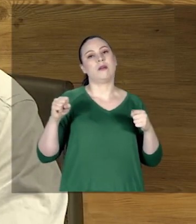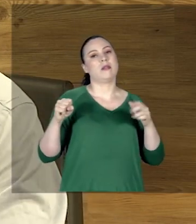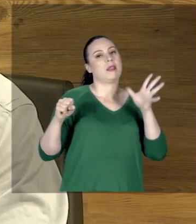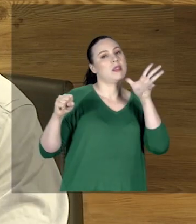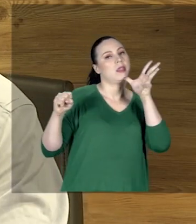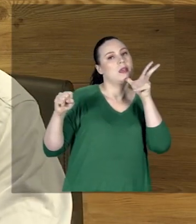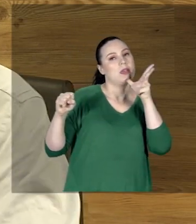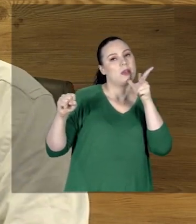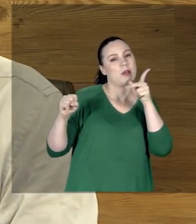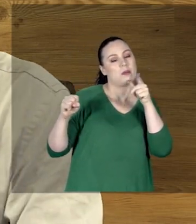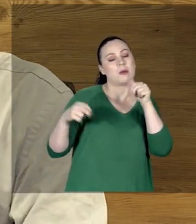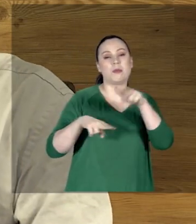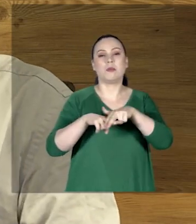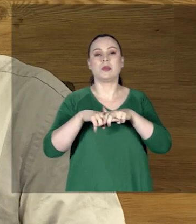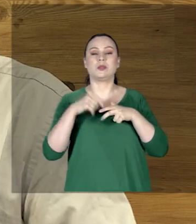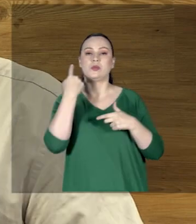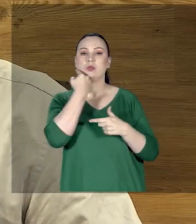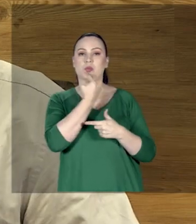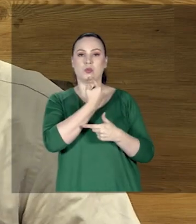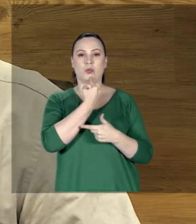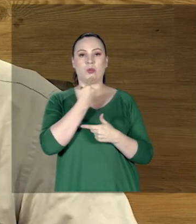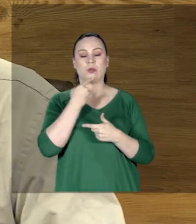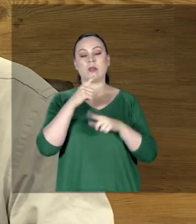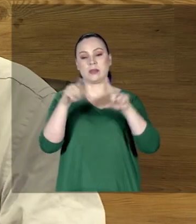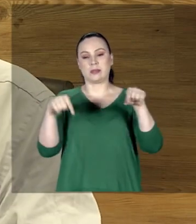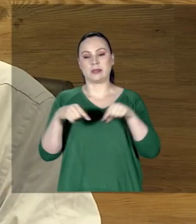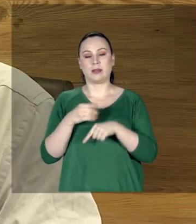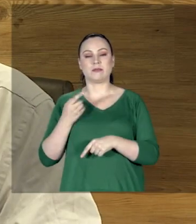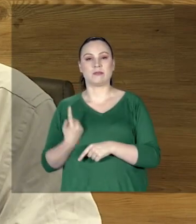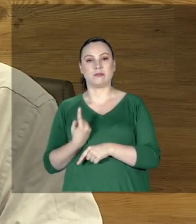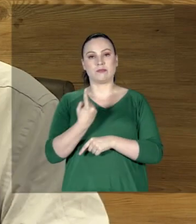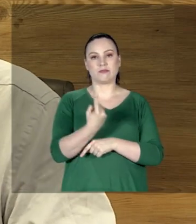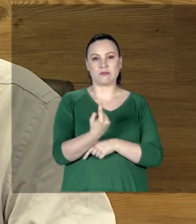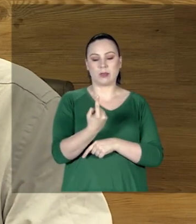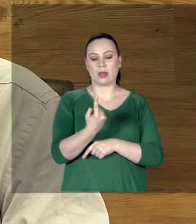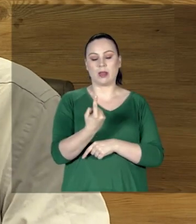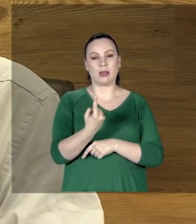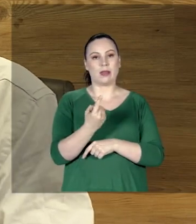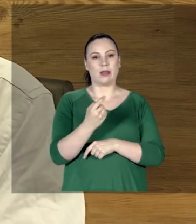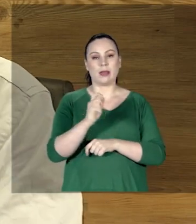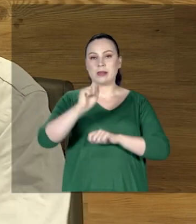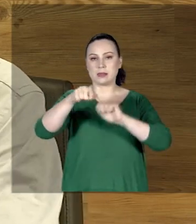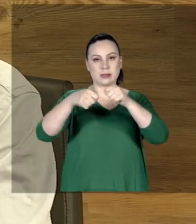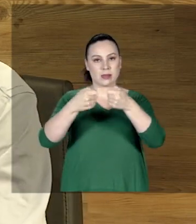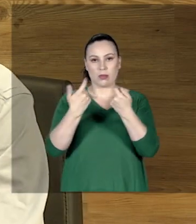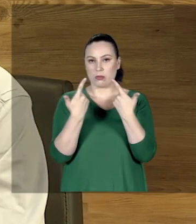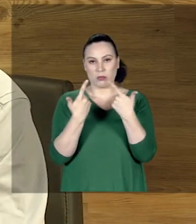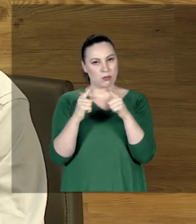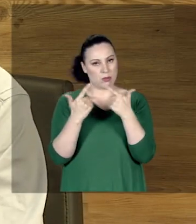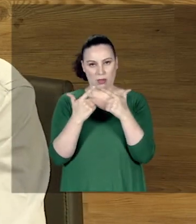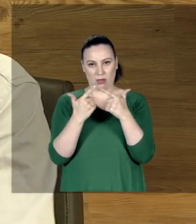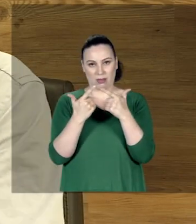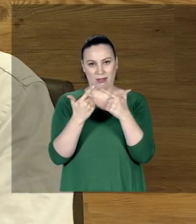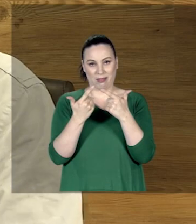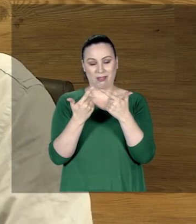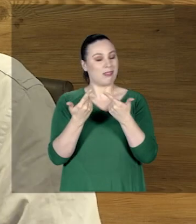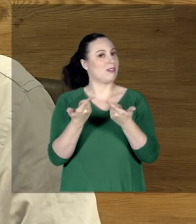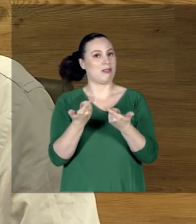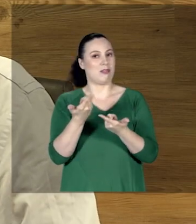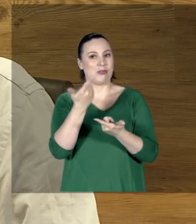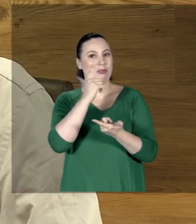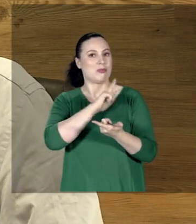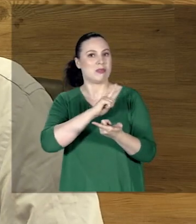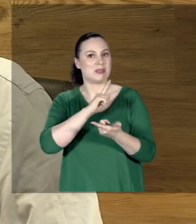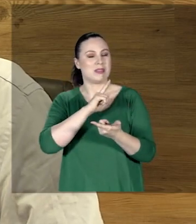de sinais. Então, com isso, o estudante surdo vai para a sala de aula e não tem palavras na língua dele para estudar. Não tendo